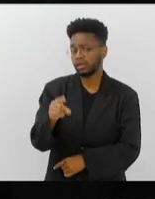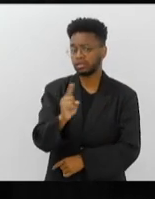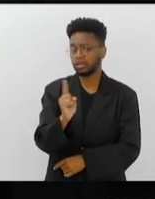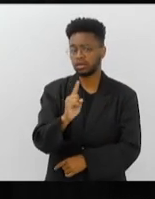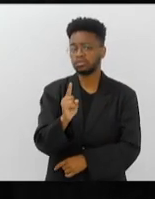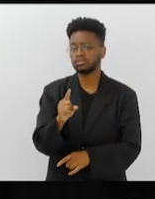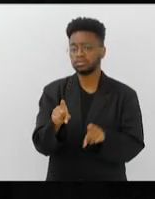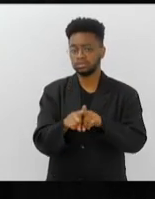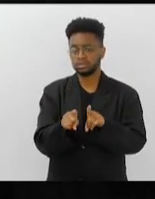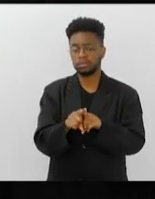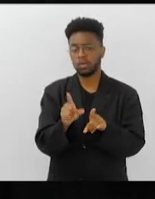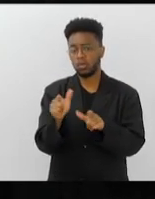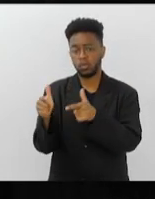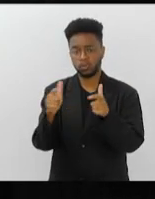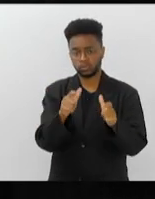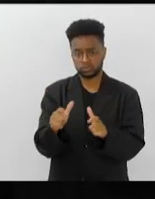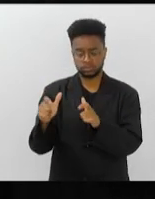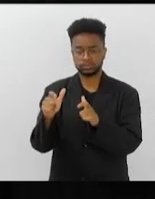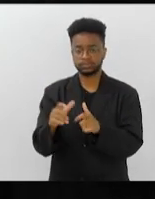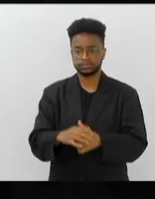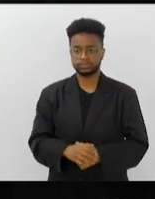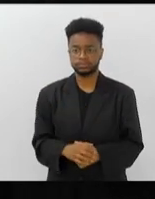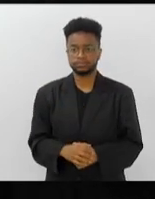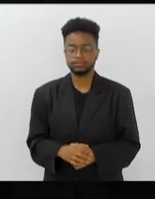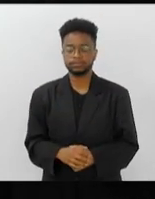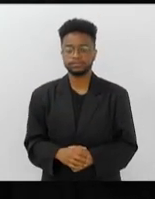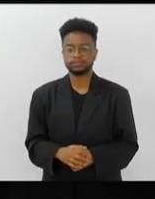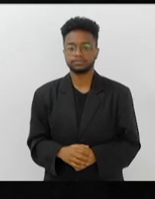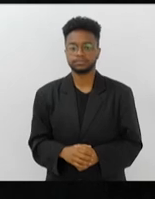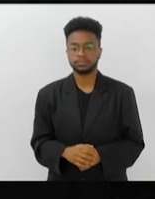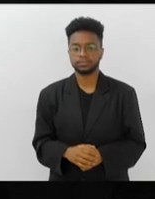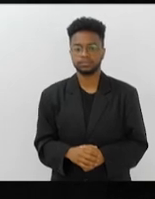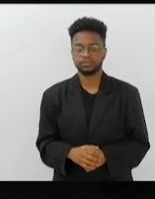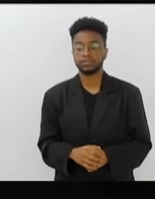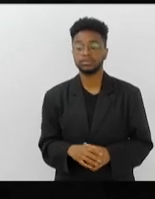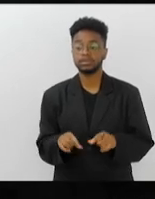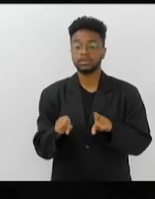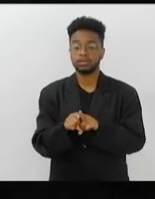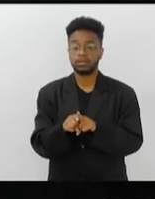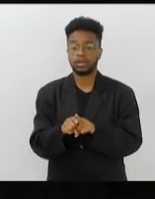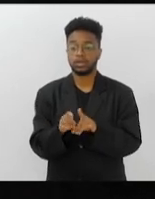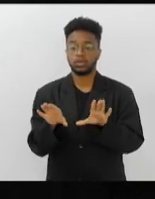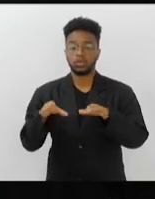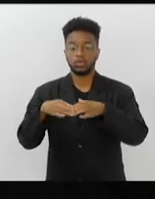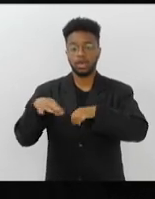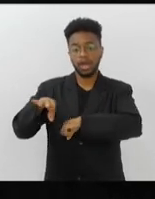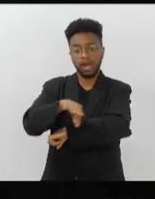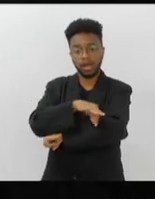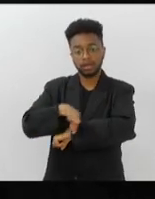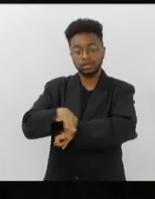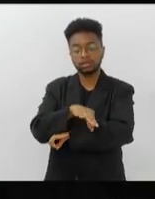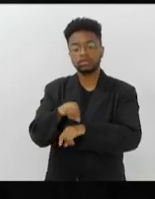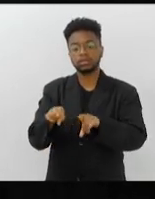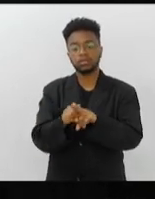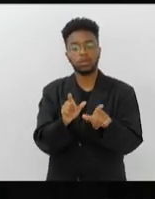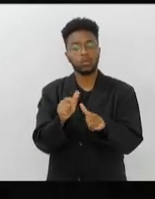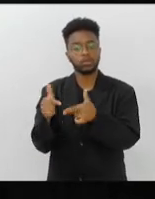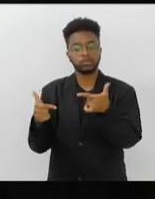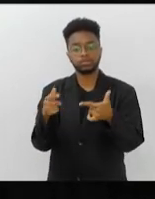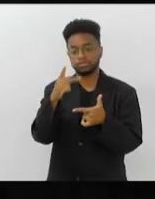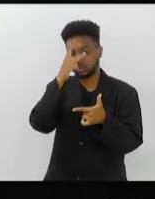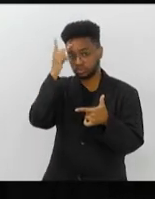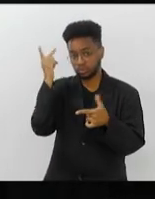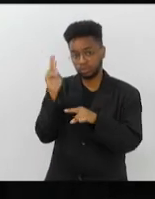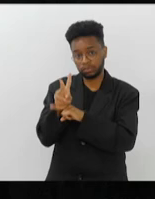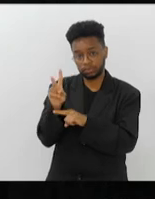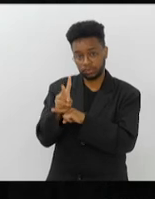internamente para o parlamento, mas também para arquitetos, para as pessoas que são protetoras